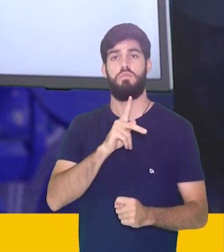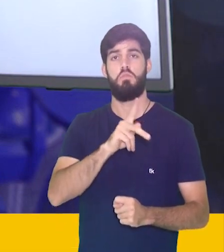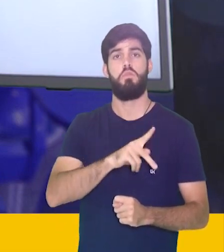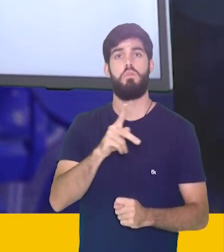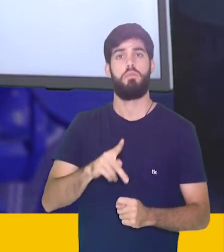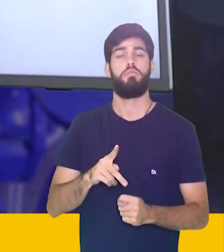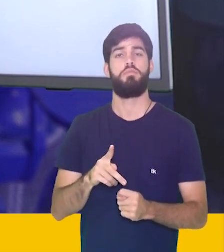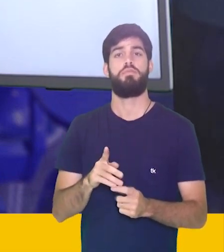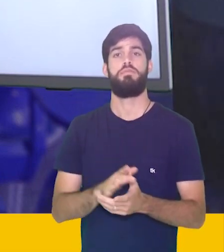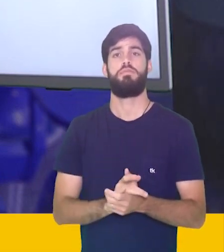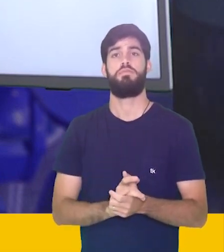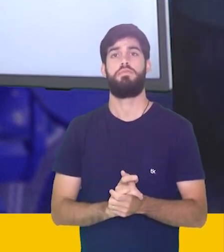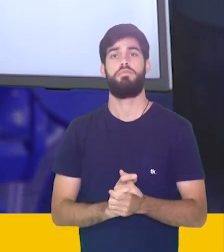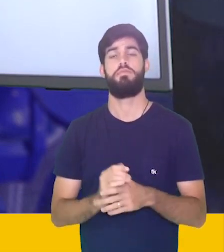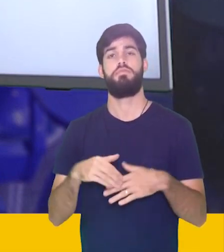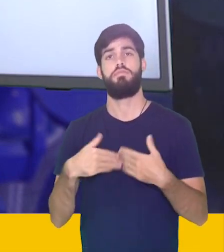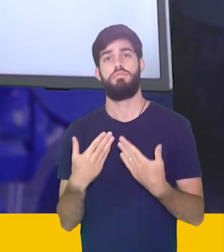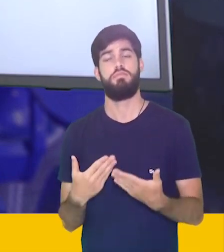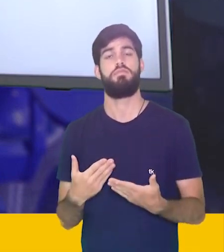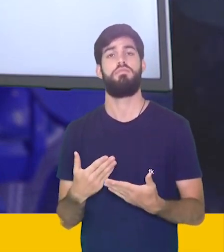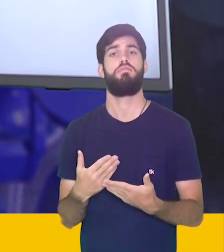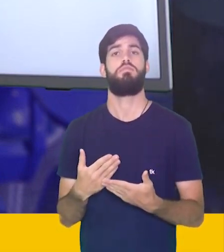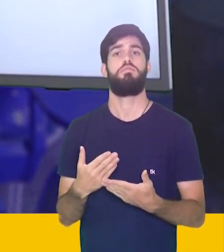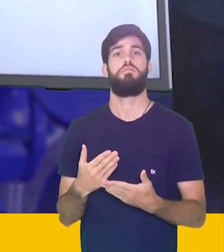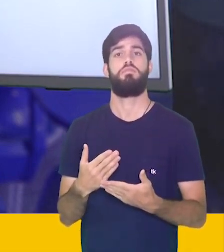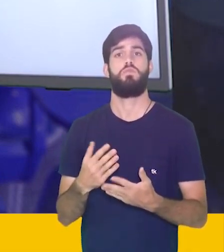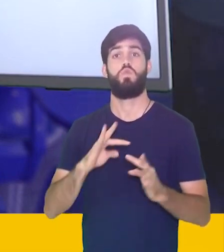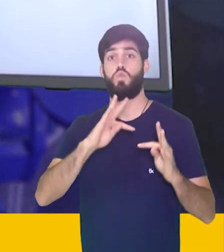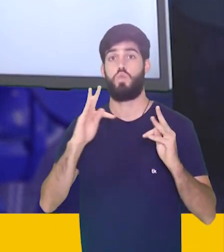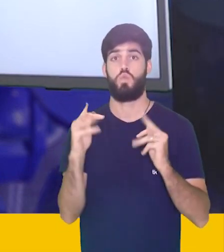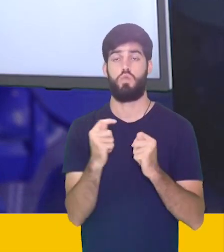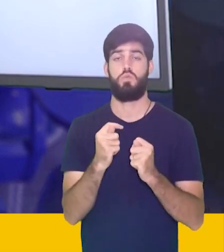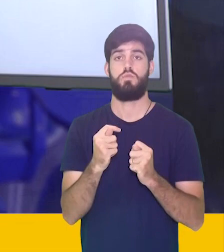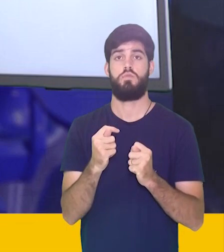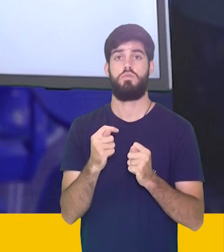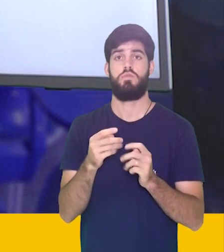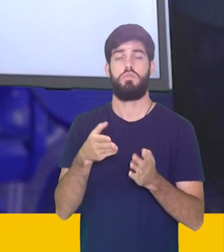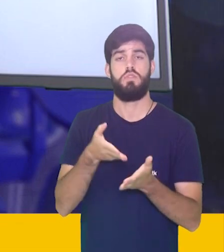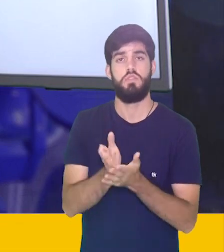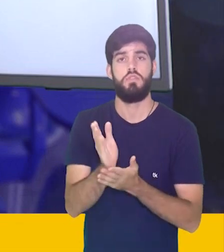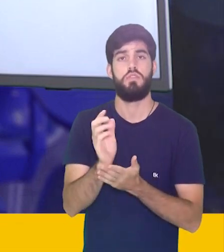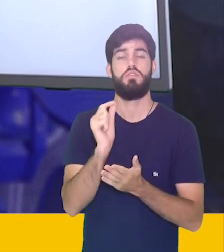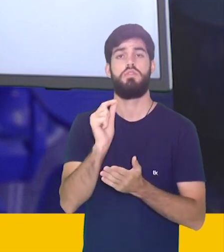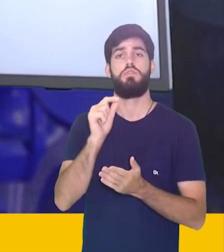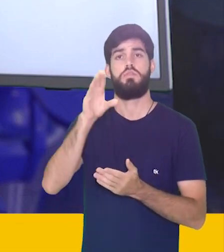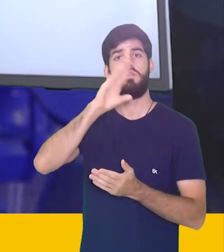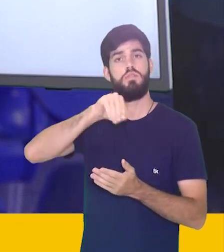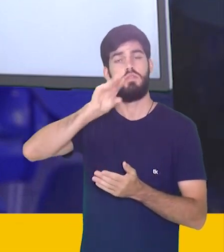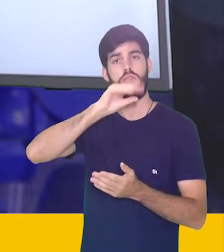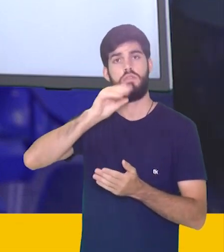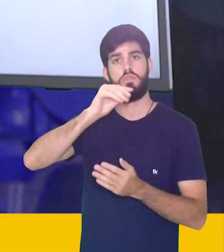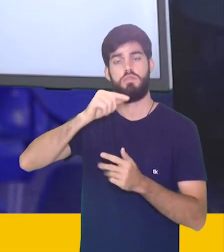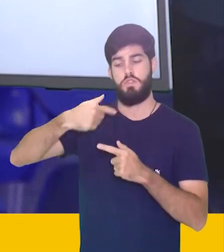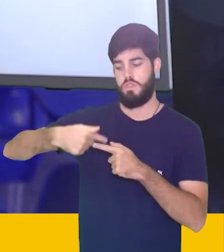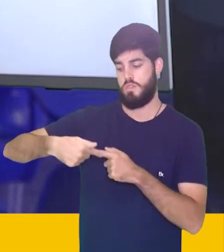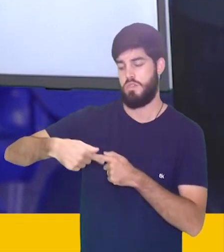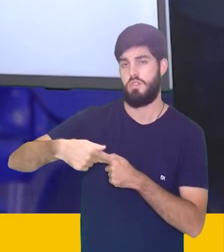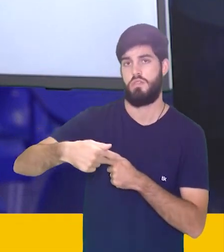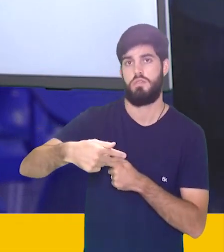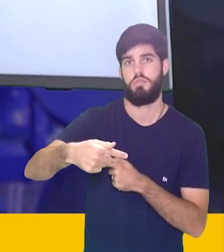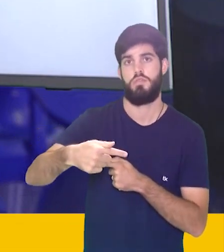determinada comunidade. Então, tudo isso é repassado através da oralidade